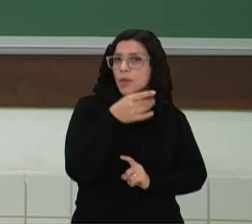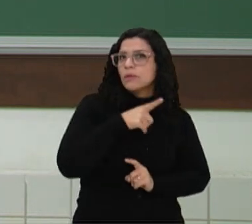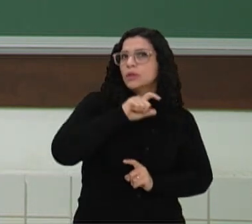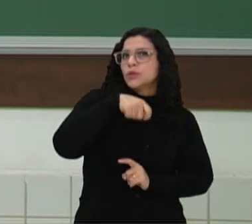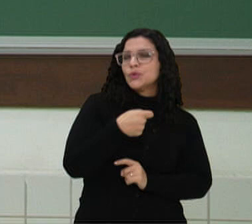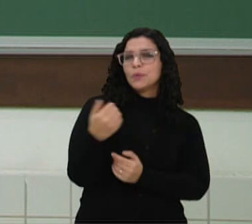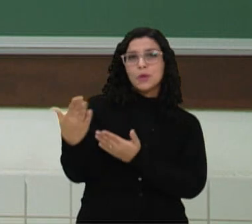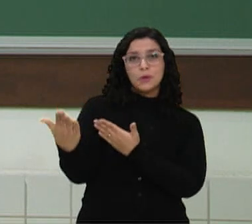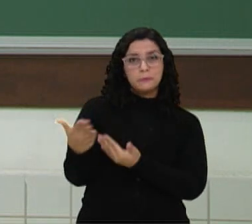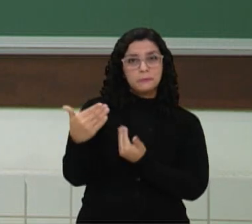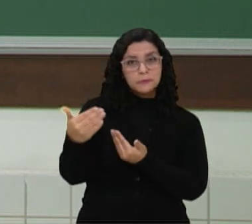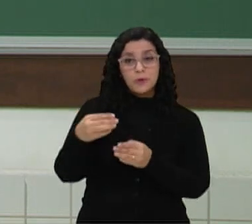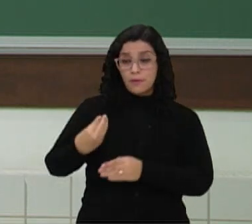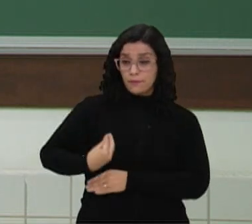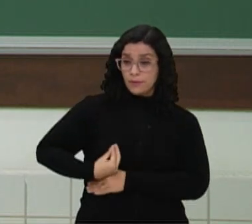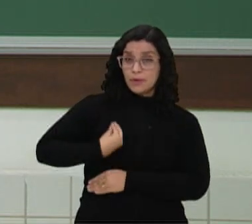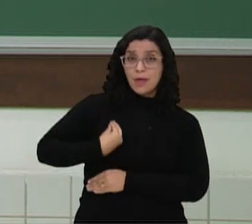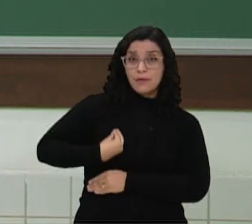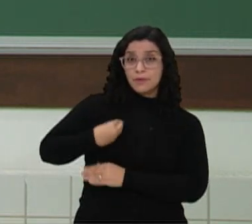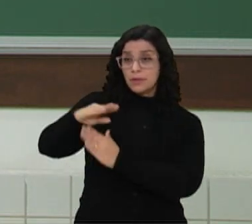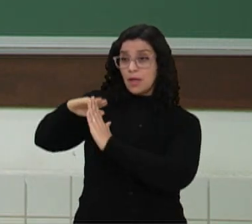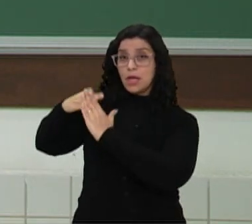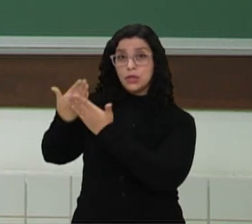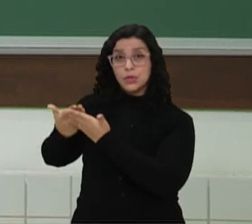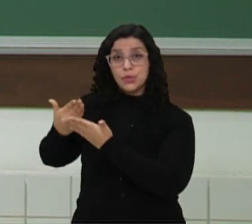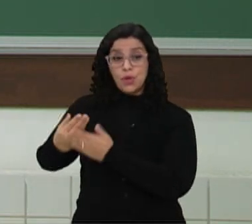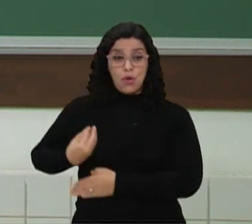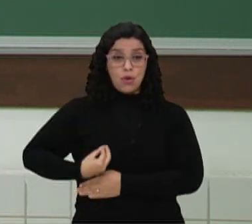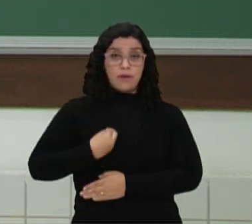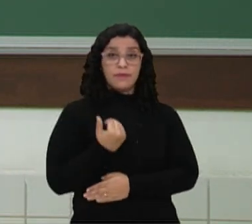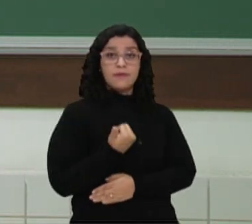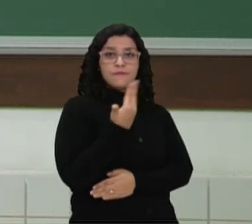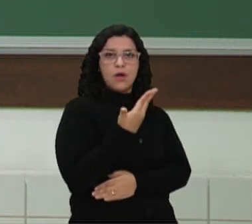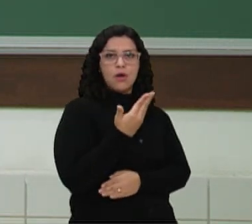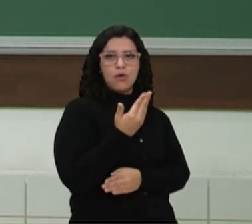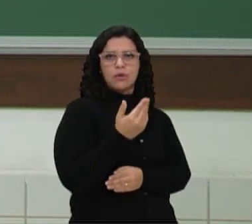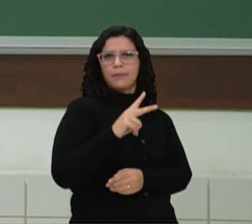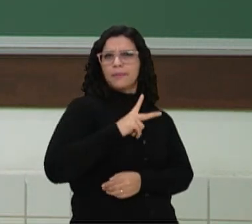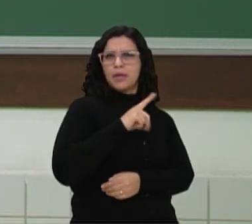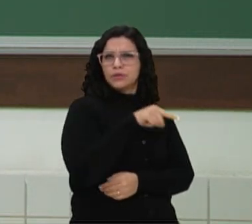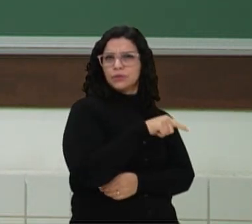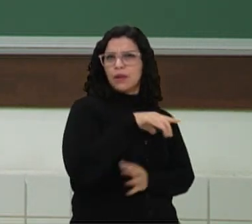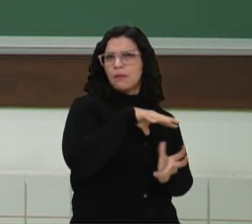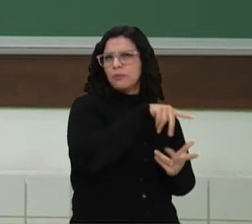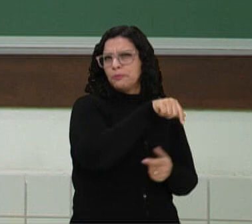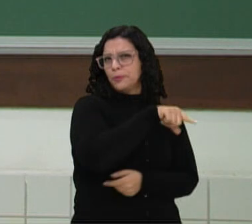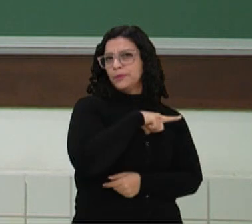do jovem, sua vida escolar e sua vida fora da escola. E para